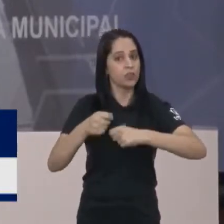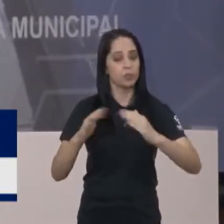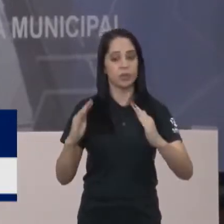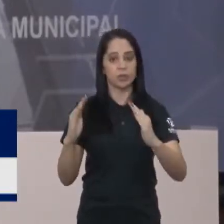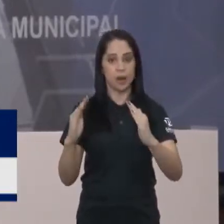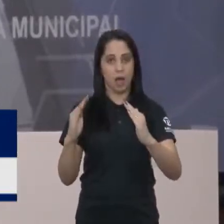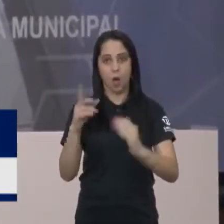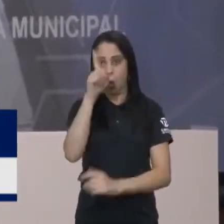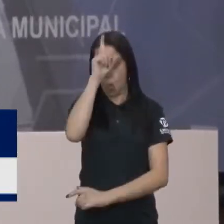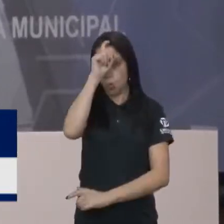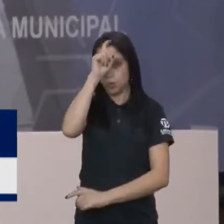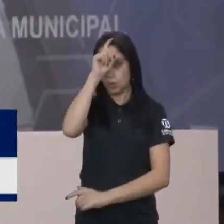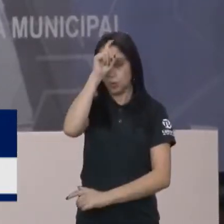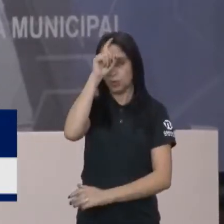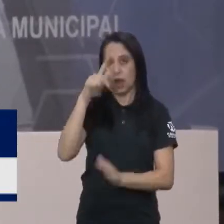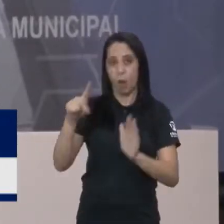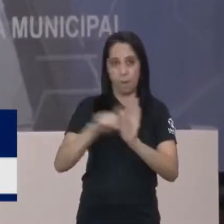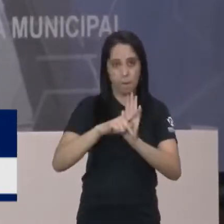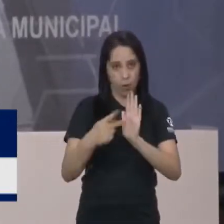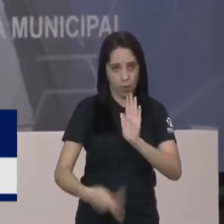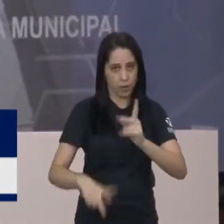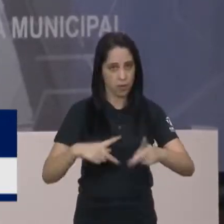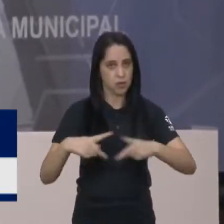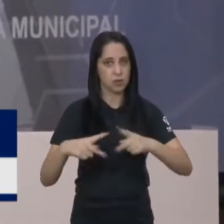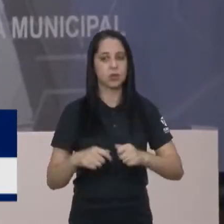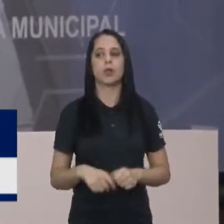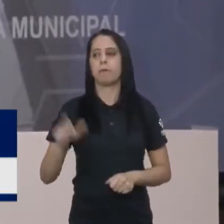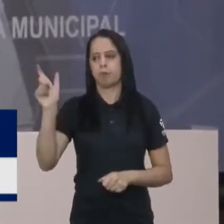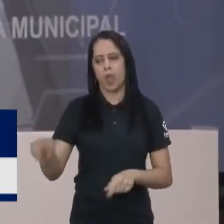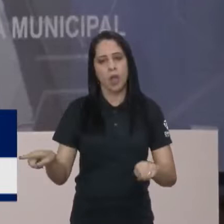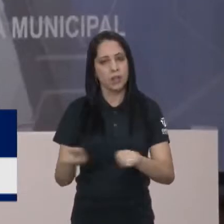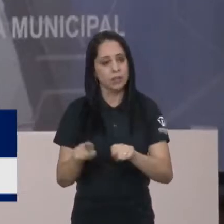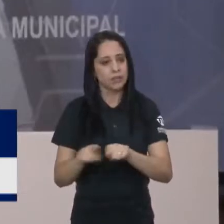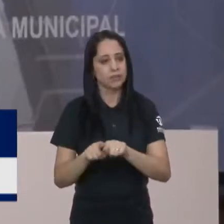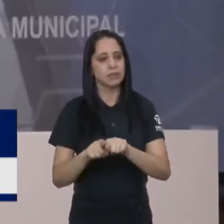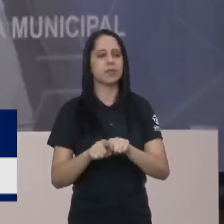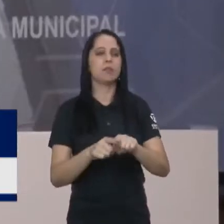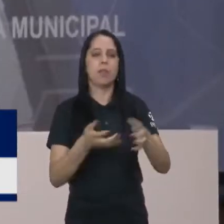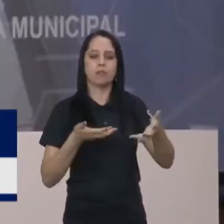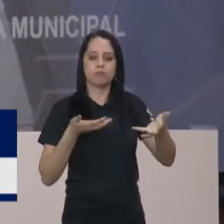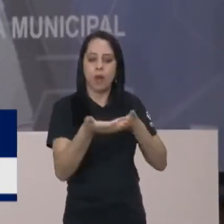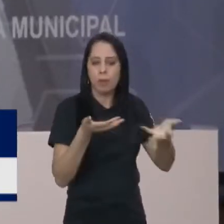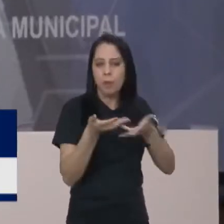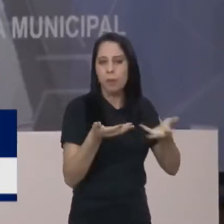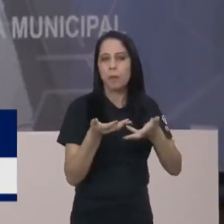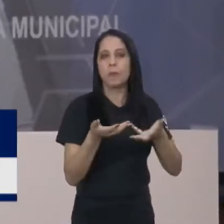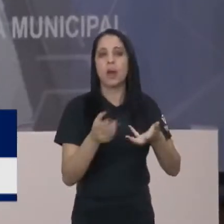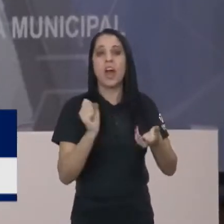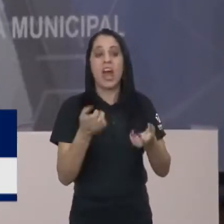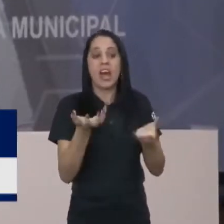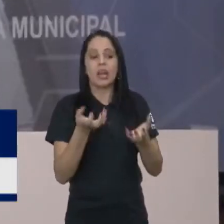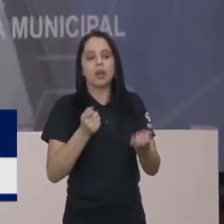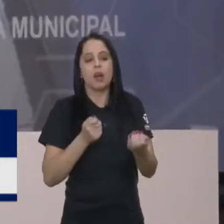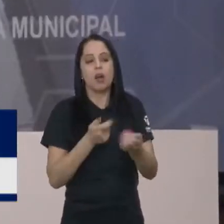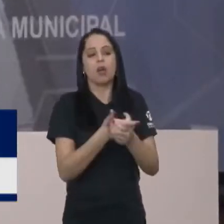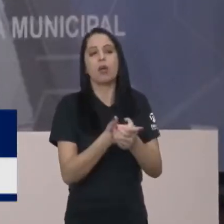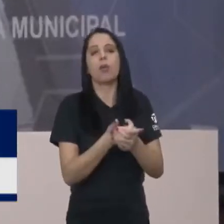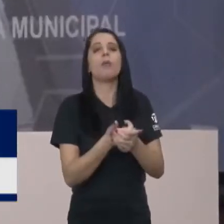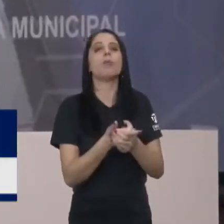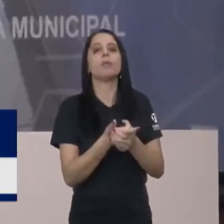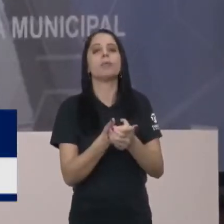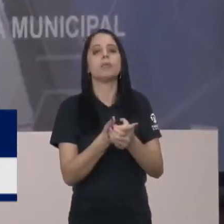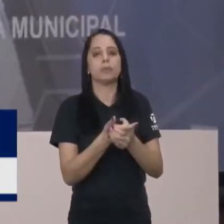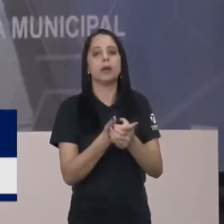Municipal. Participou também das negociações que garantiram a compra do Parque Alberto Simões e o Parque